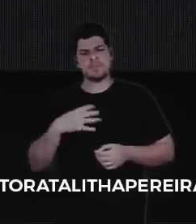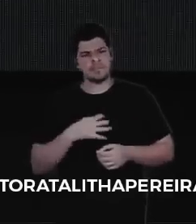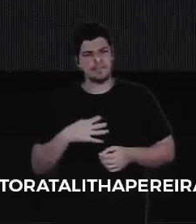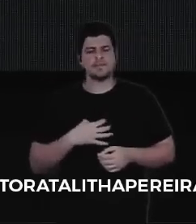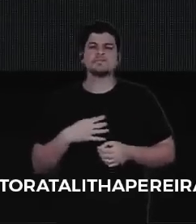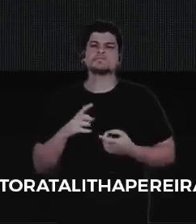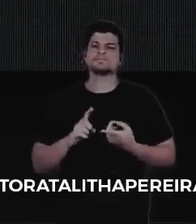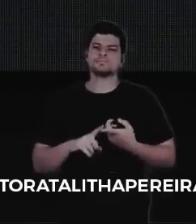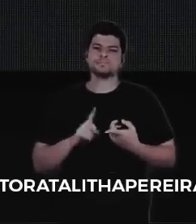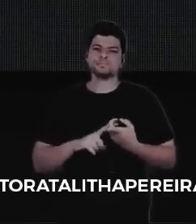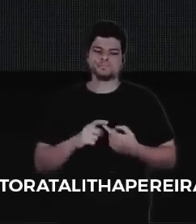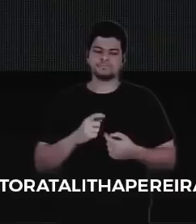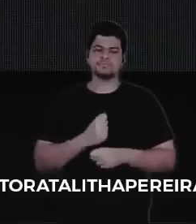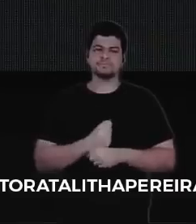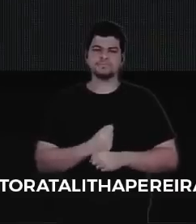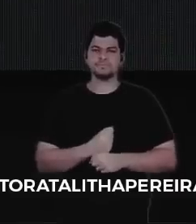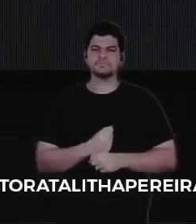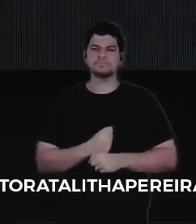mesma coisa.